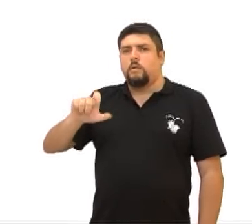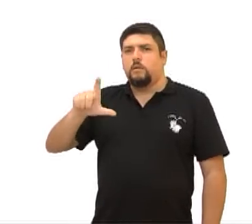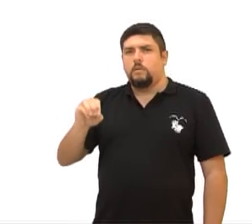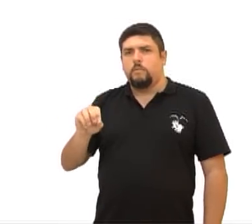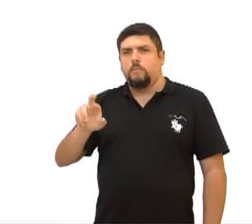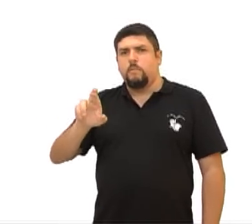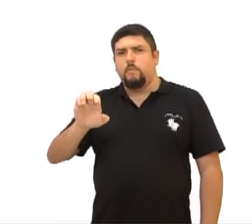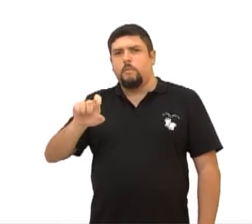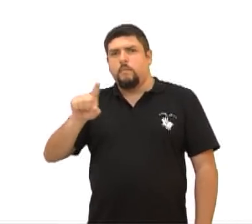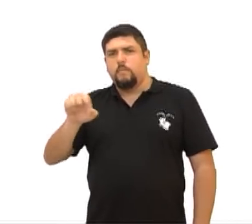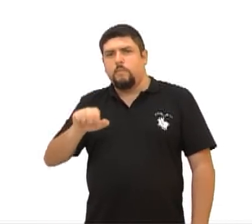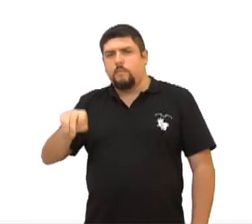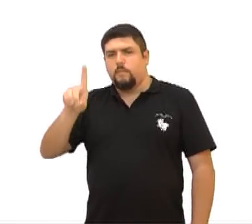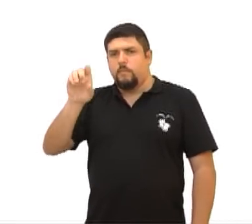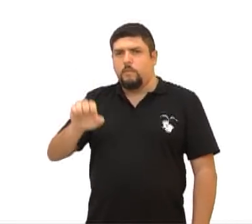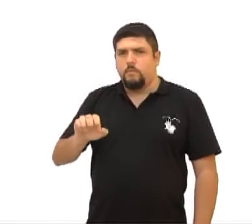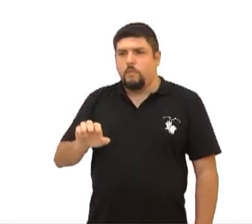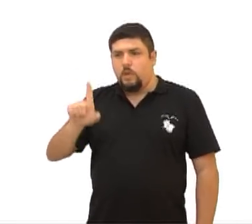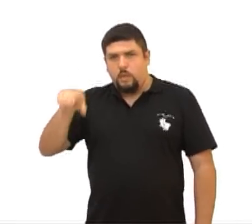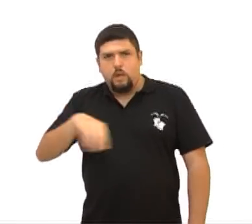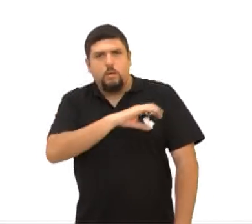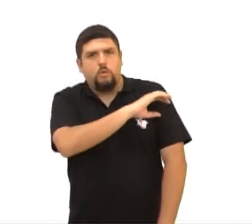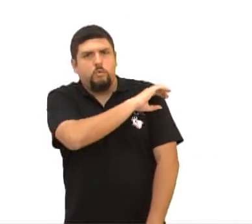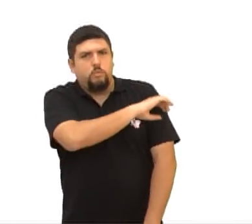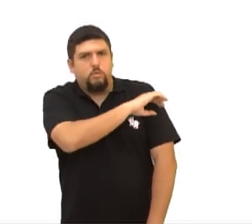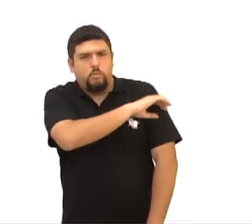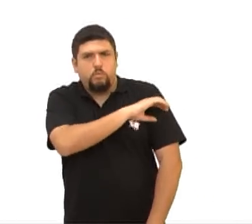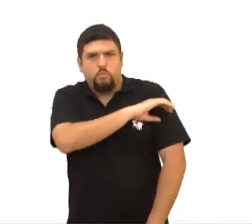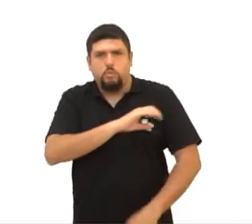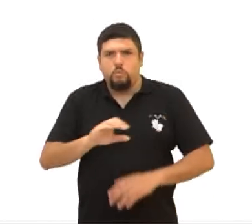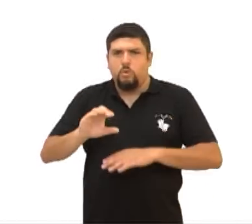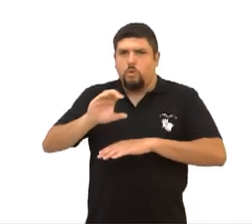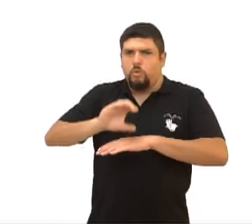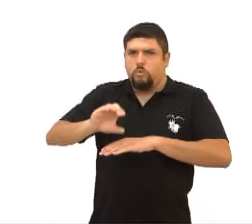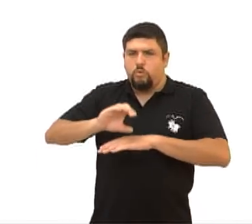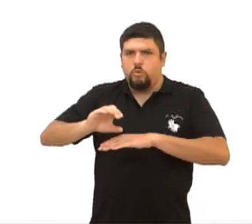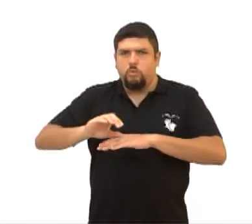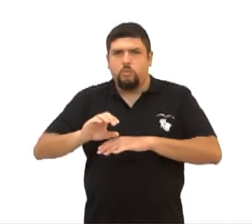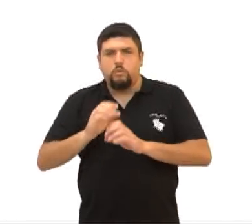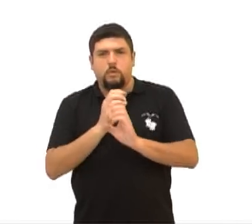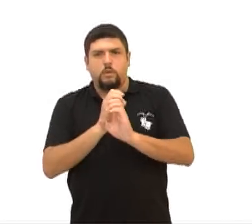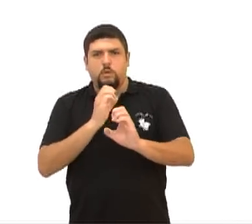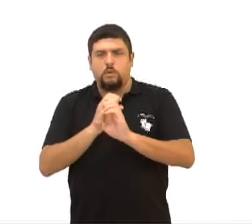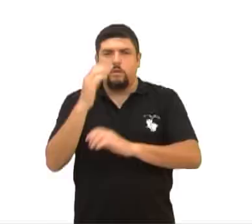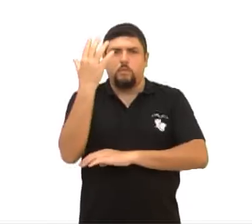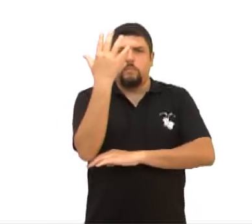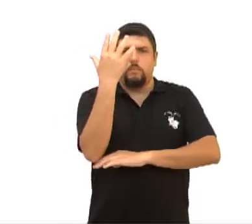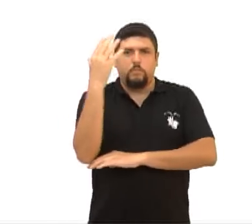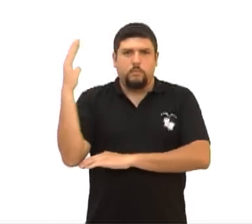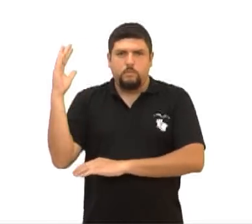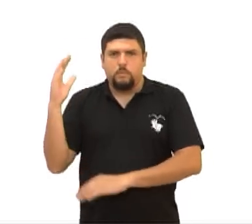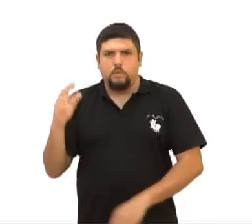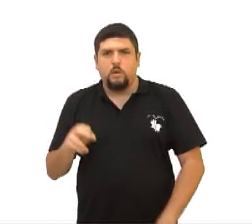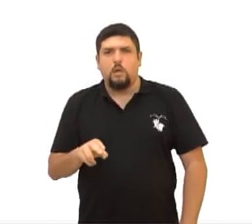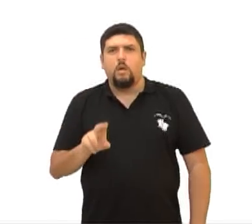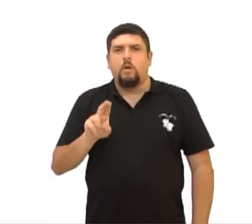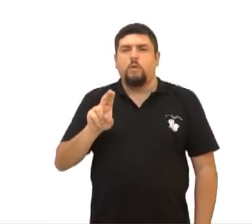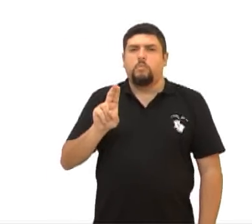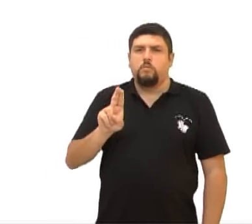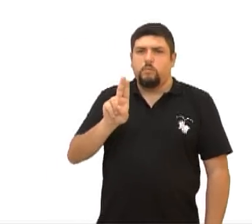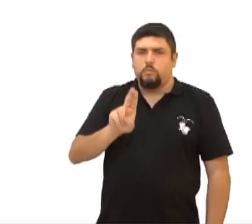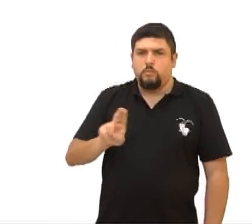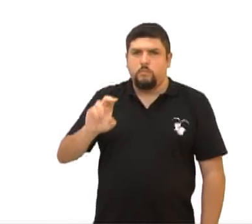Engenharia Ambiental e Sanitária da Universidade Católica de Brasília e membro titular